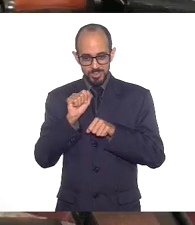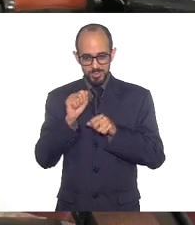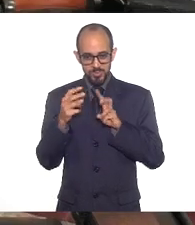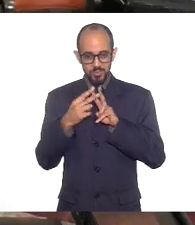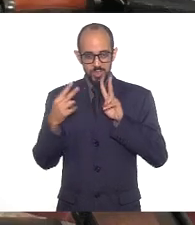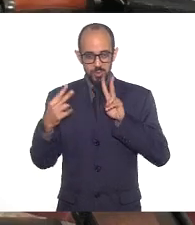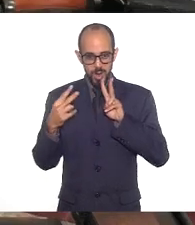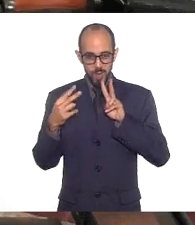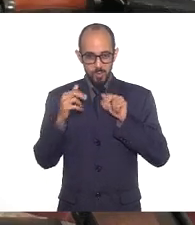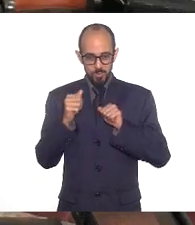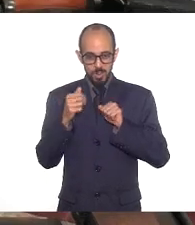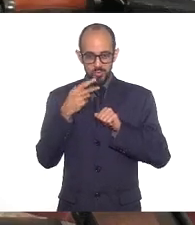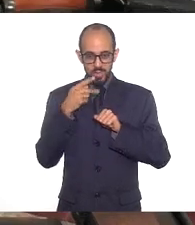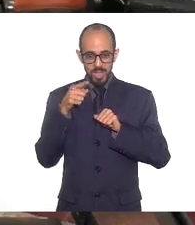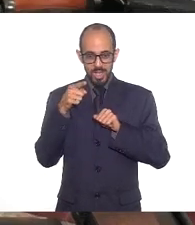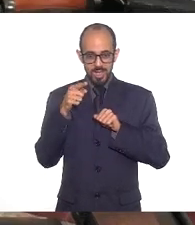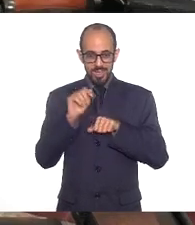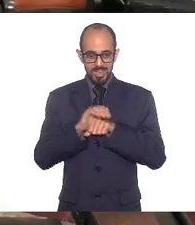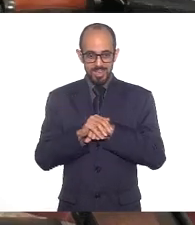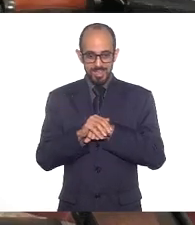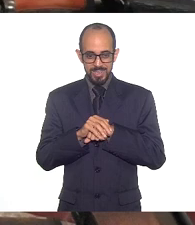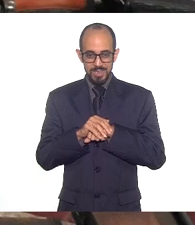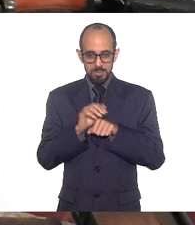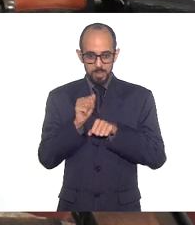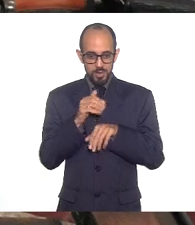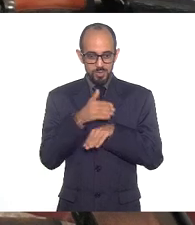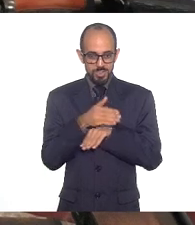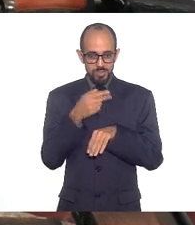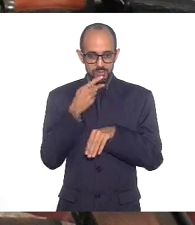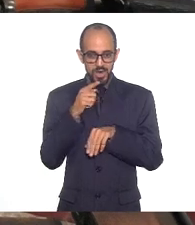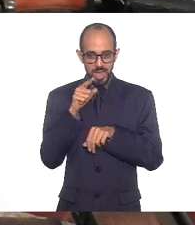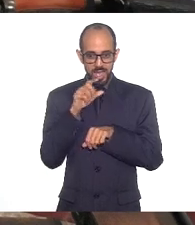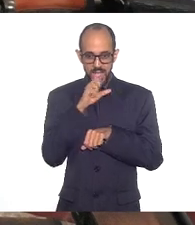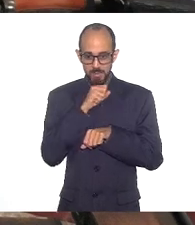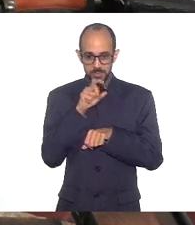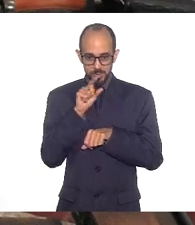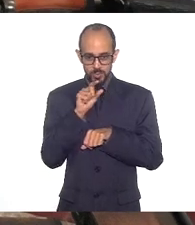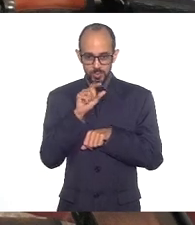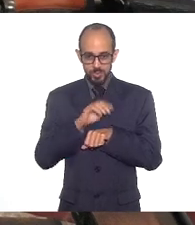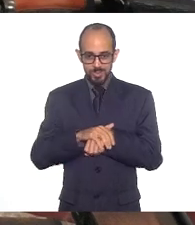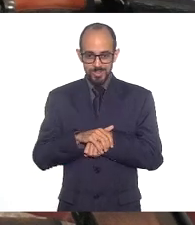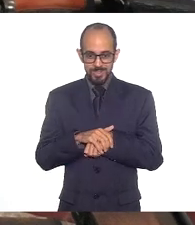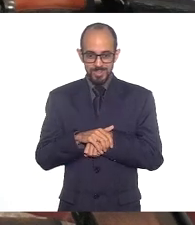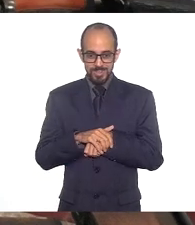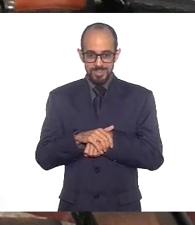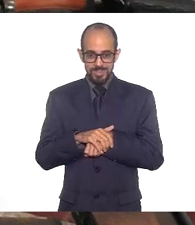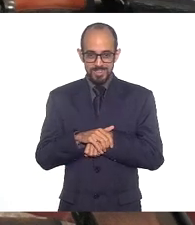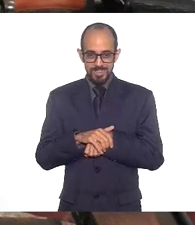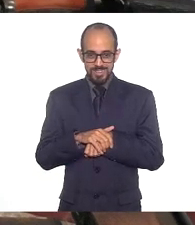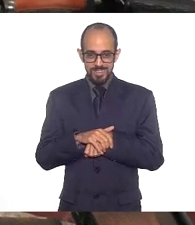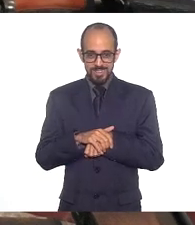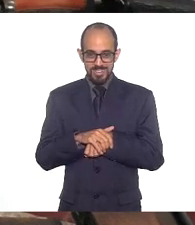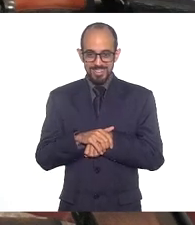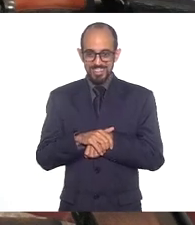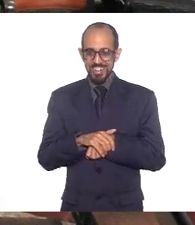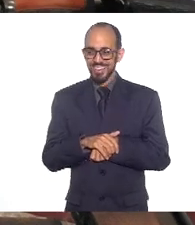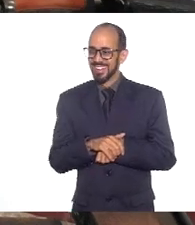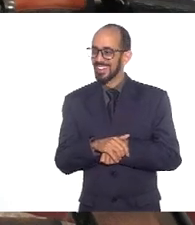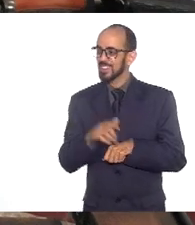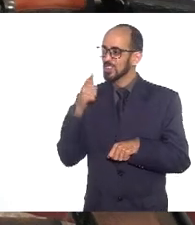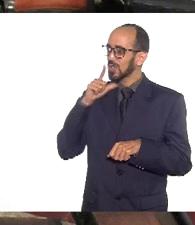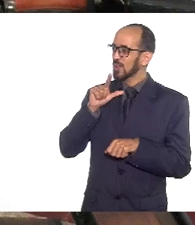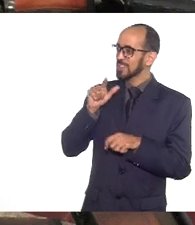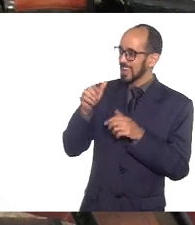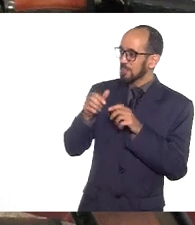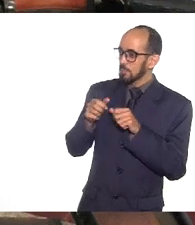remota e tá pedindo a parte ao Senhor Deputado alviazul tá no áudio eu não tô entendendo eu só